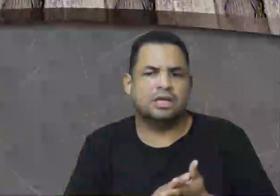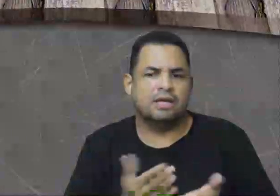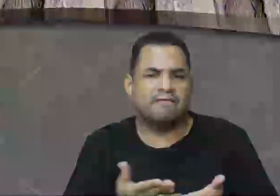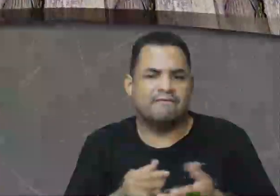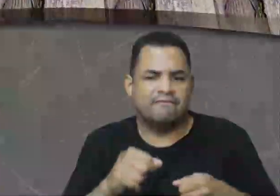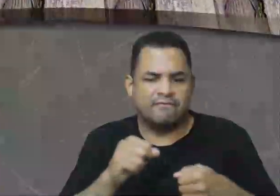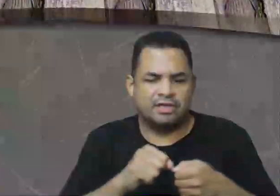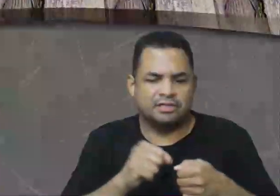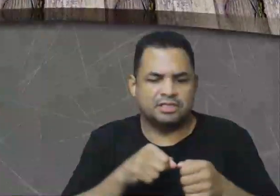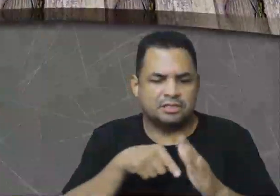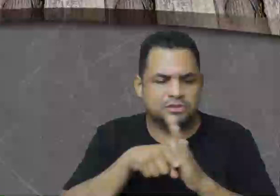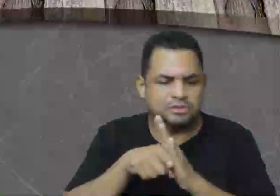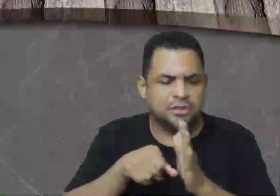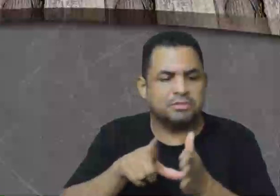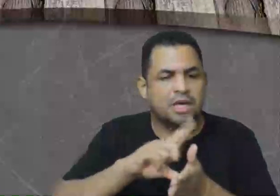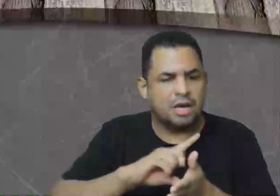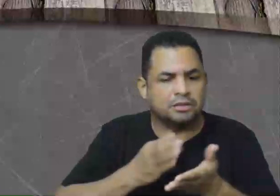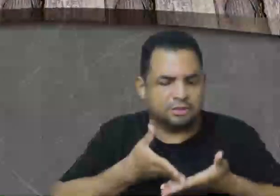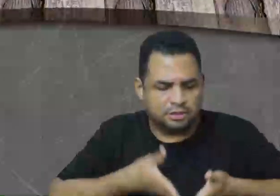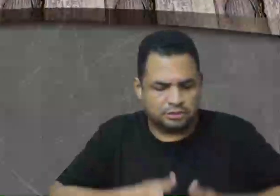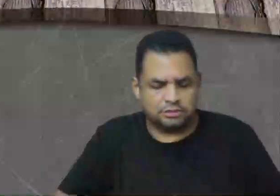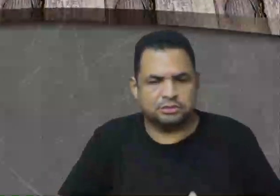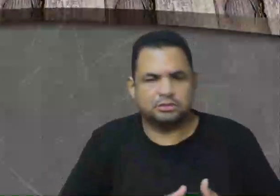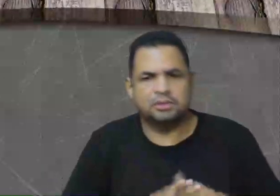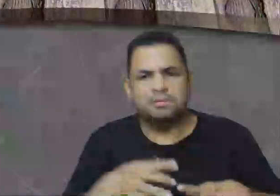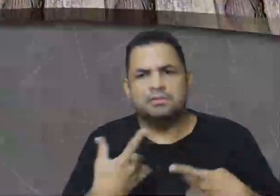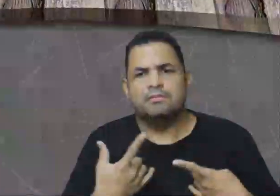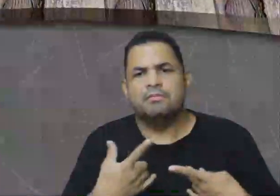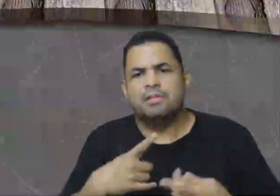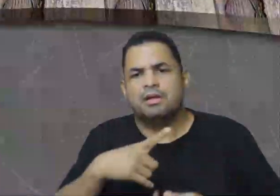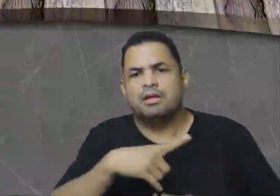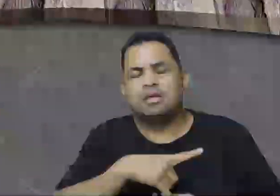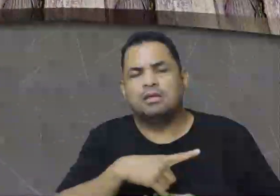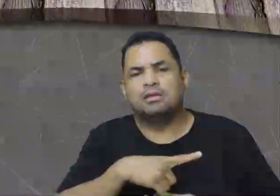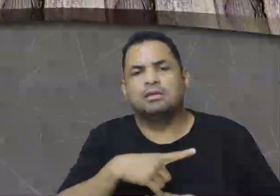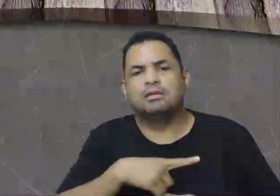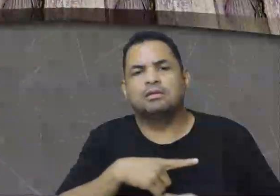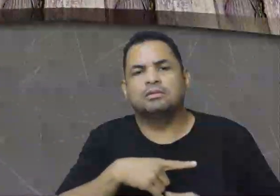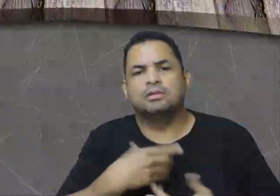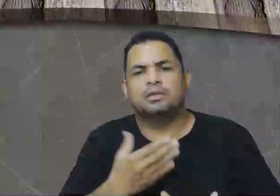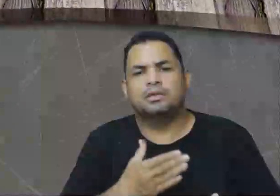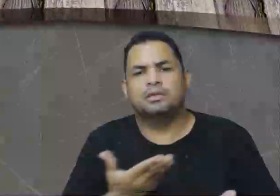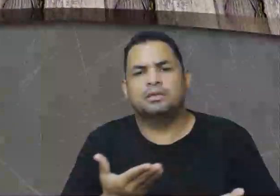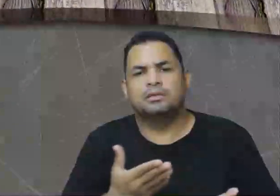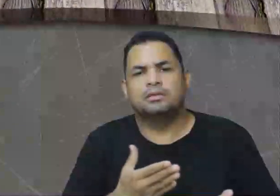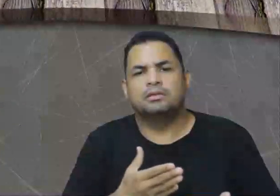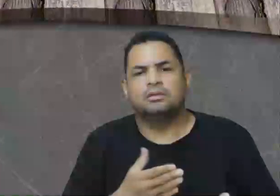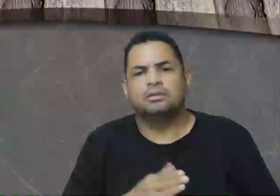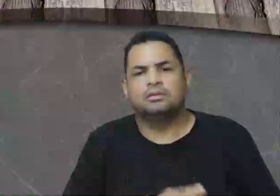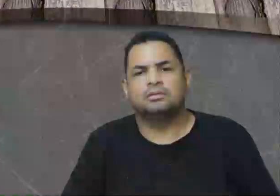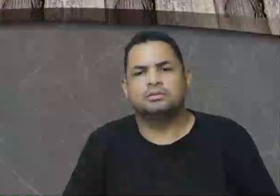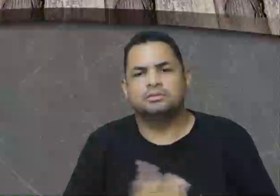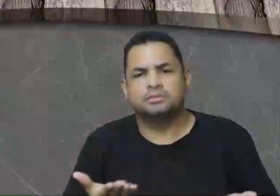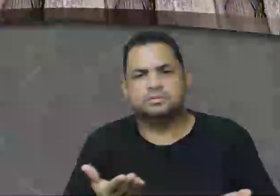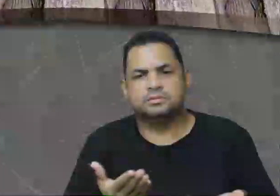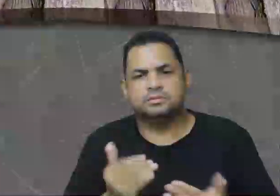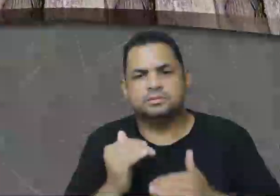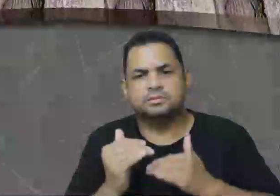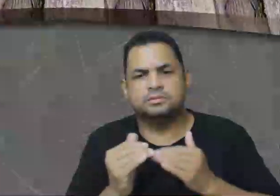às vezes, algumas providências já possam ser tomadas, até mesmo com a criança no ventre da mãe. Tá bom? Então, esse foi o